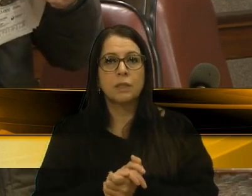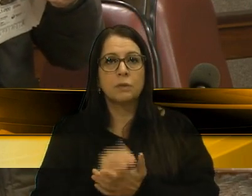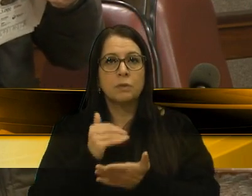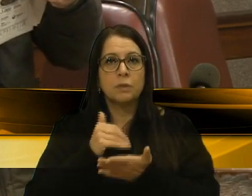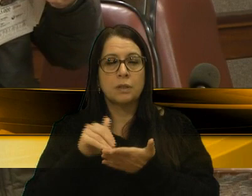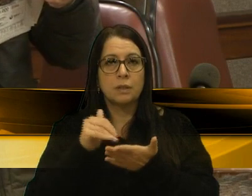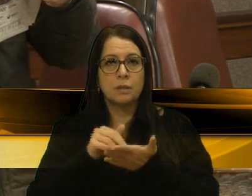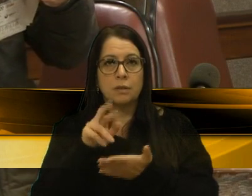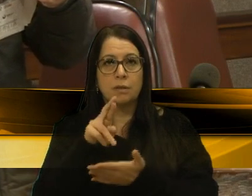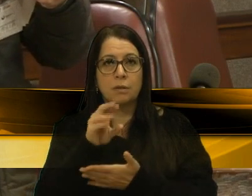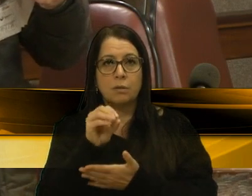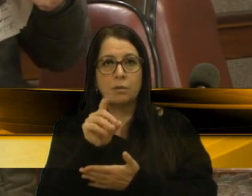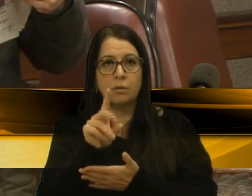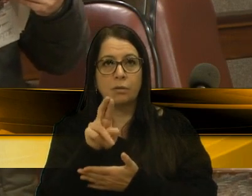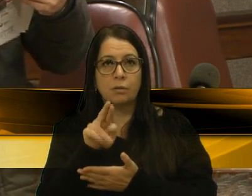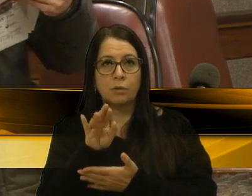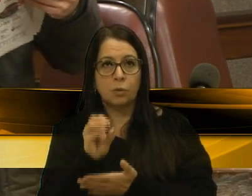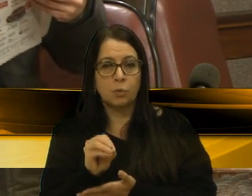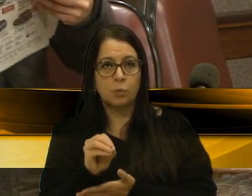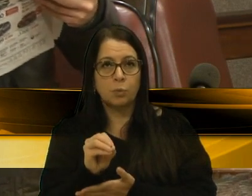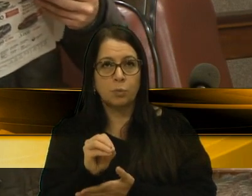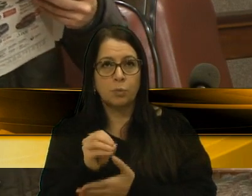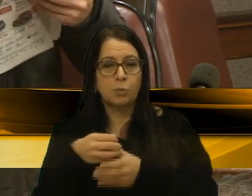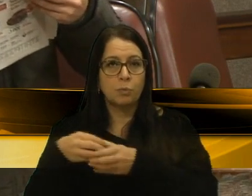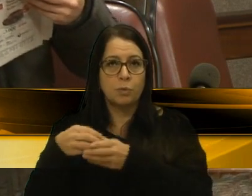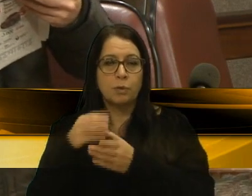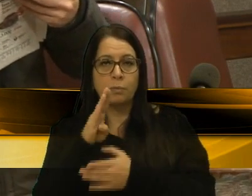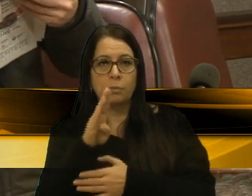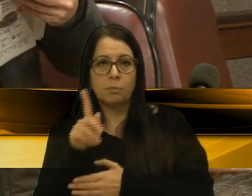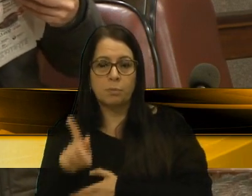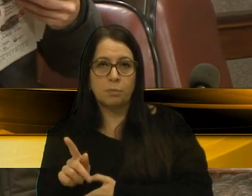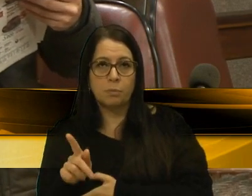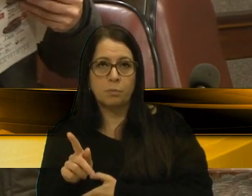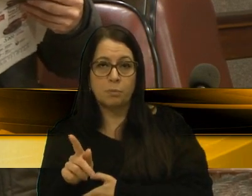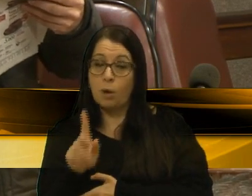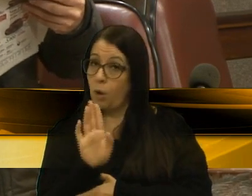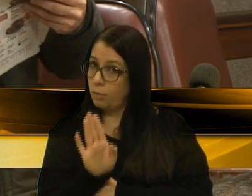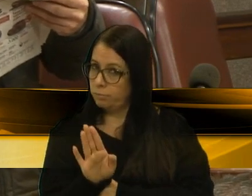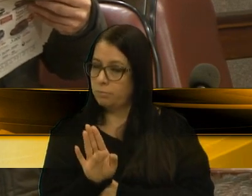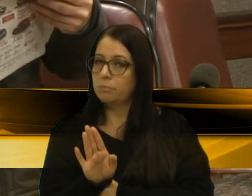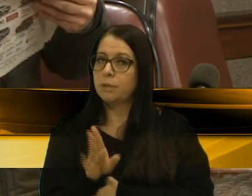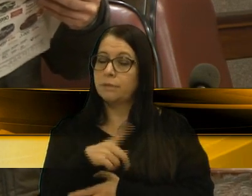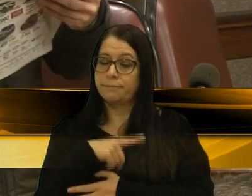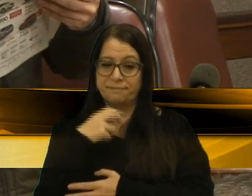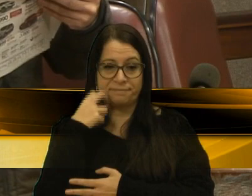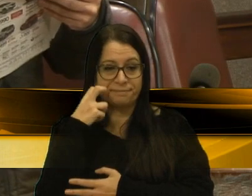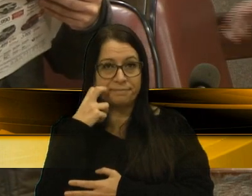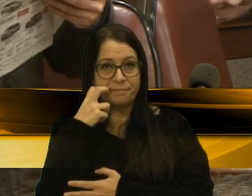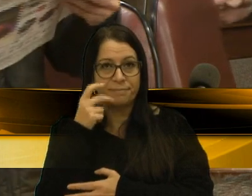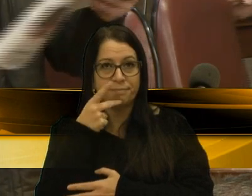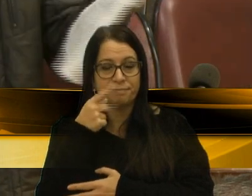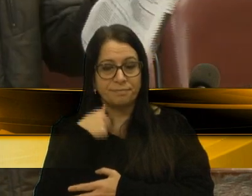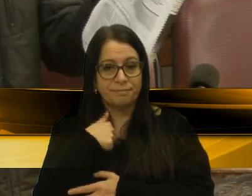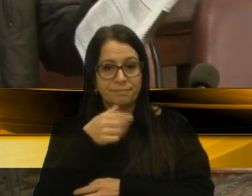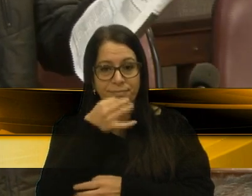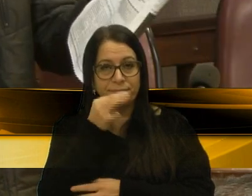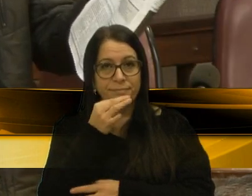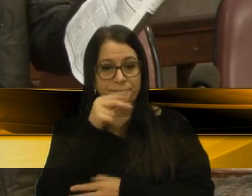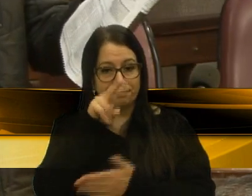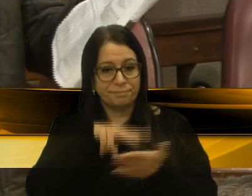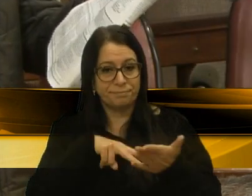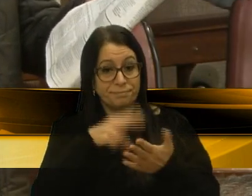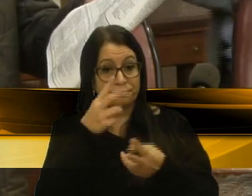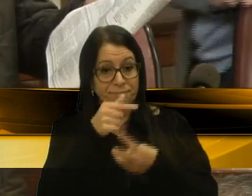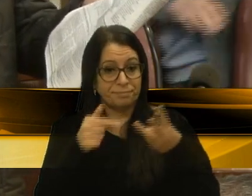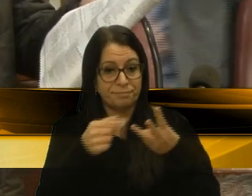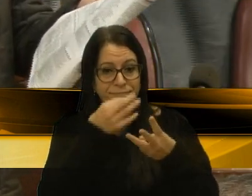secretário Rodrigo Parisotto, secretário de turismo de Bento Gonçalves. Olha, eu tenho até vergonha de dizer que eu sou caxiense ao ler esses três